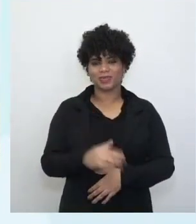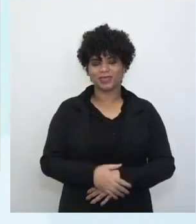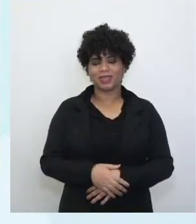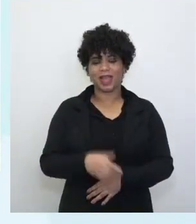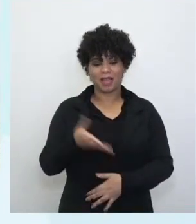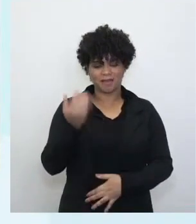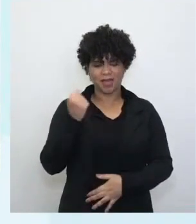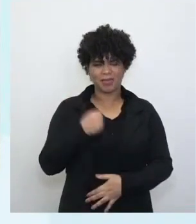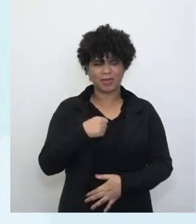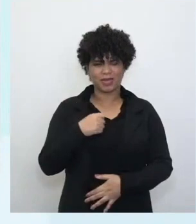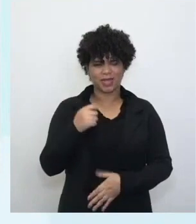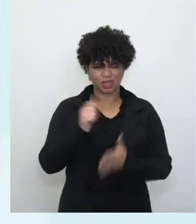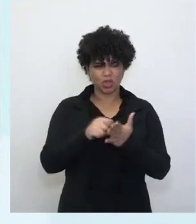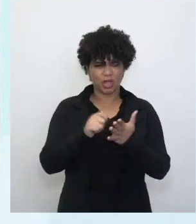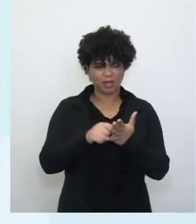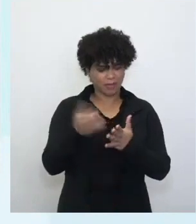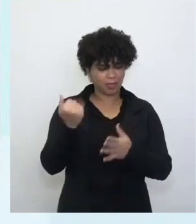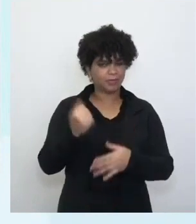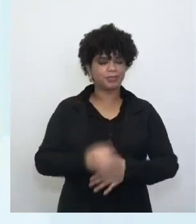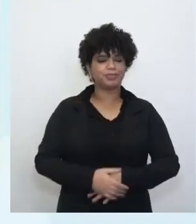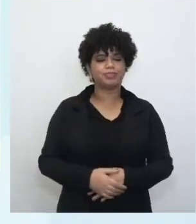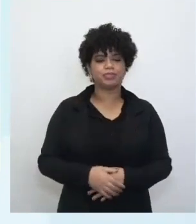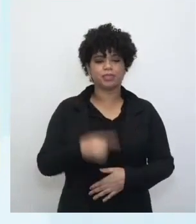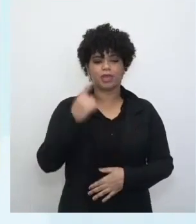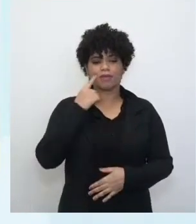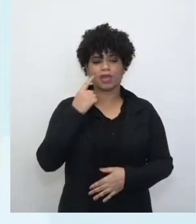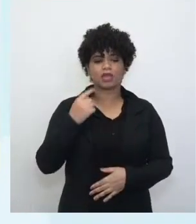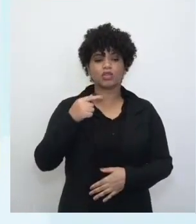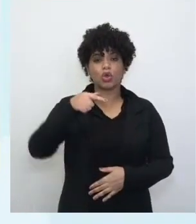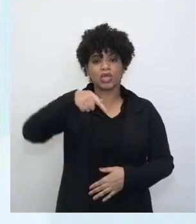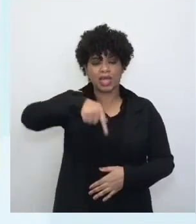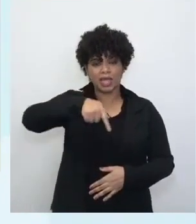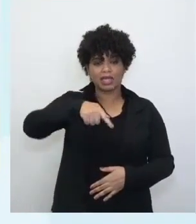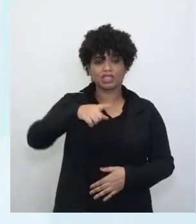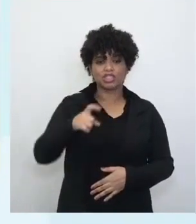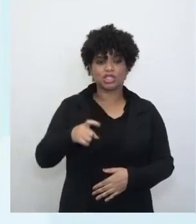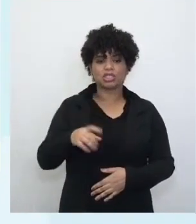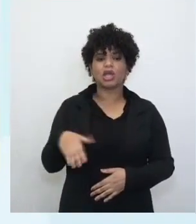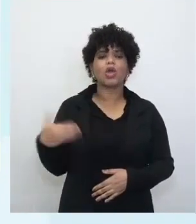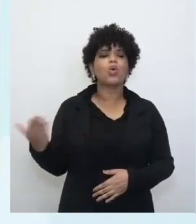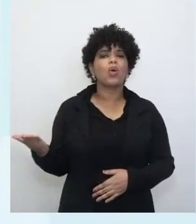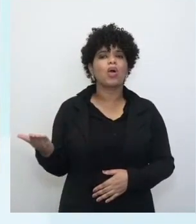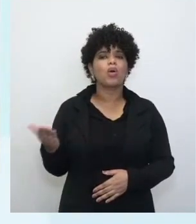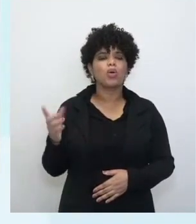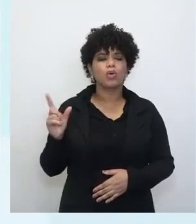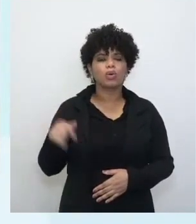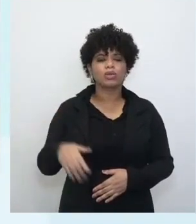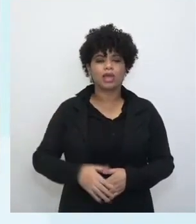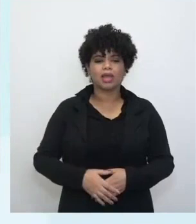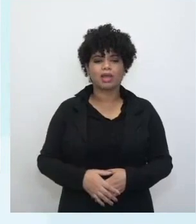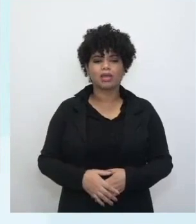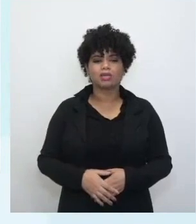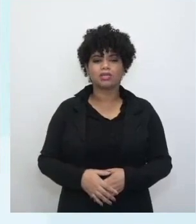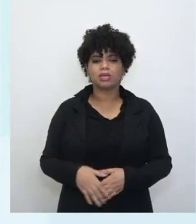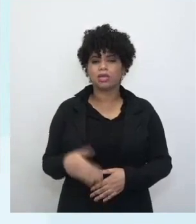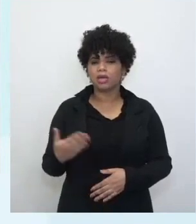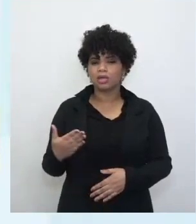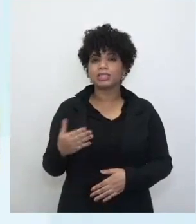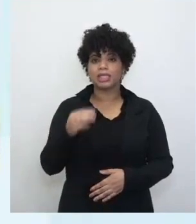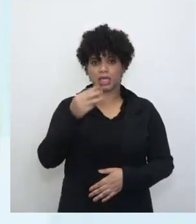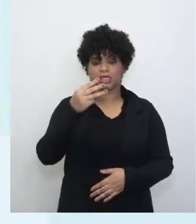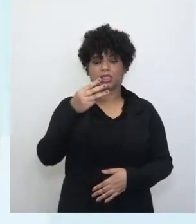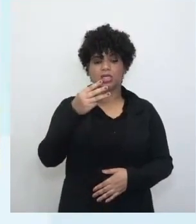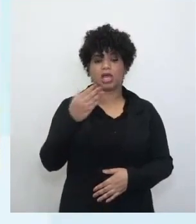anotar os coeficientes? Vamos. Os coeficientes do Q de x. Bom, qual que era o grau do nosso polinômio? Era grau